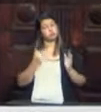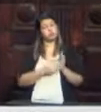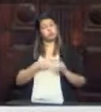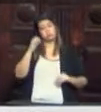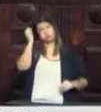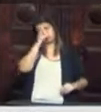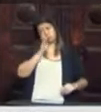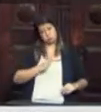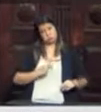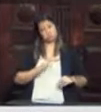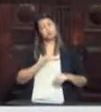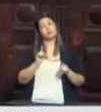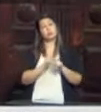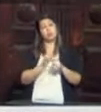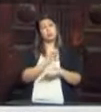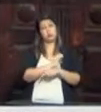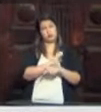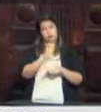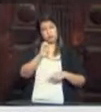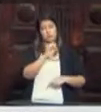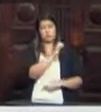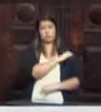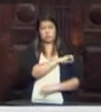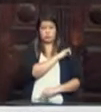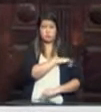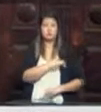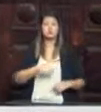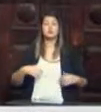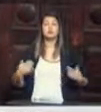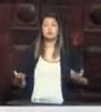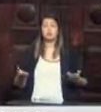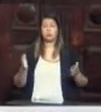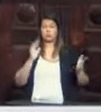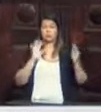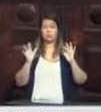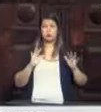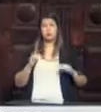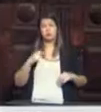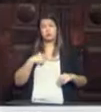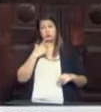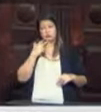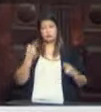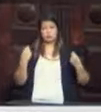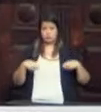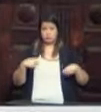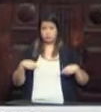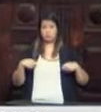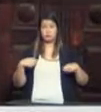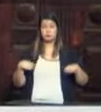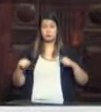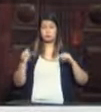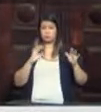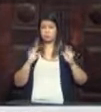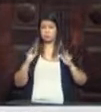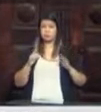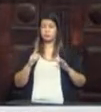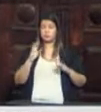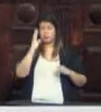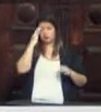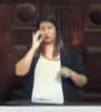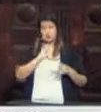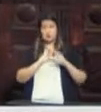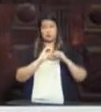Rio de Janeiro. E aí, finalizando, cabe também a reflexão da necessidade de que a gente precisa inverter a lógica